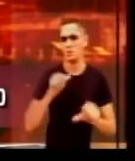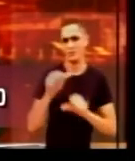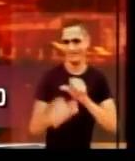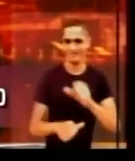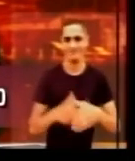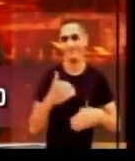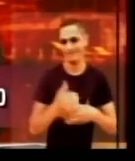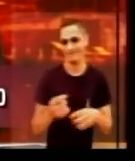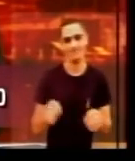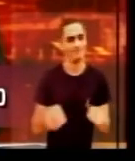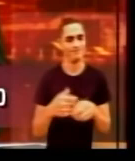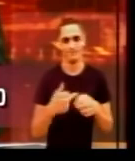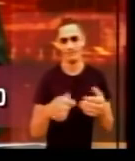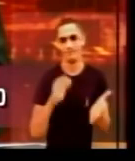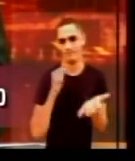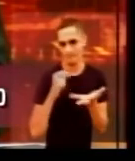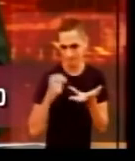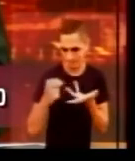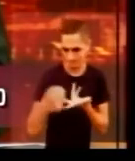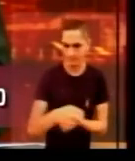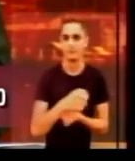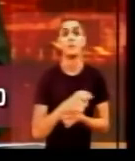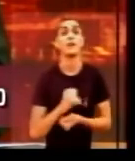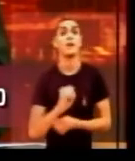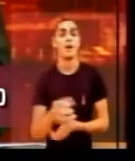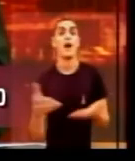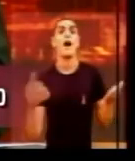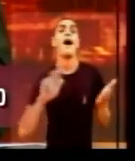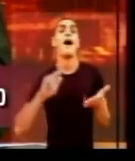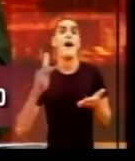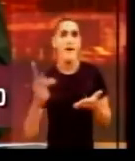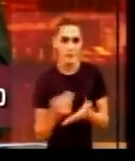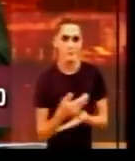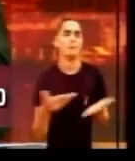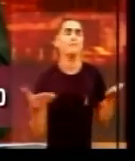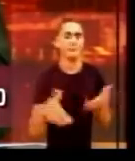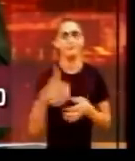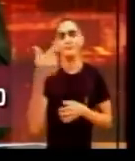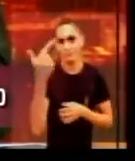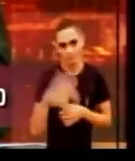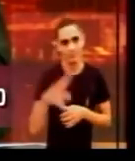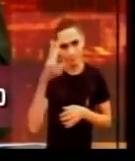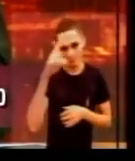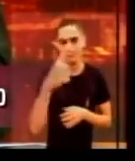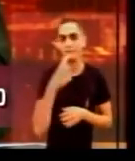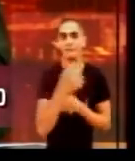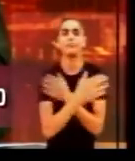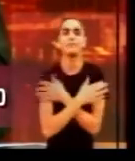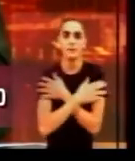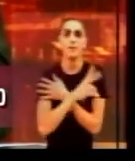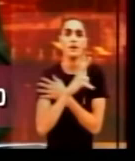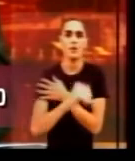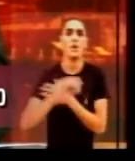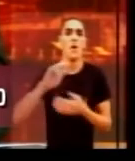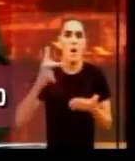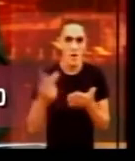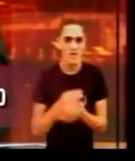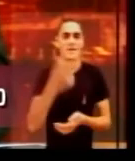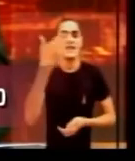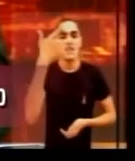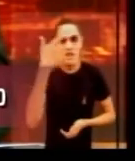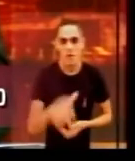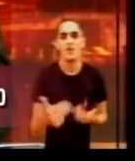acontecer agora, vai acontecer com certeza daqui 20, 30 dias. Então eu